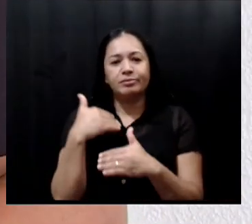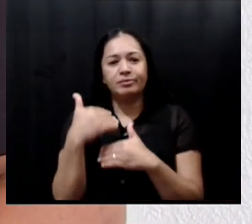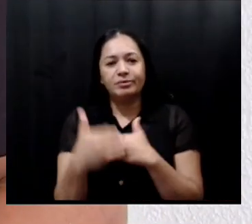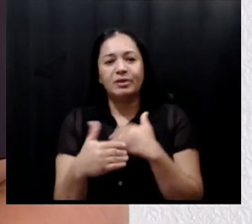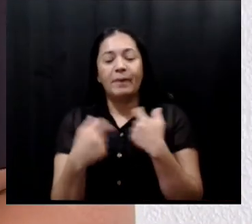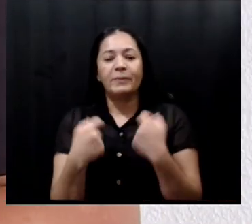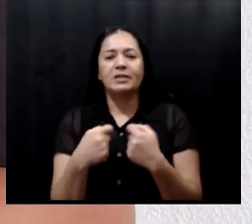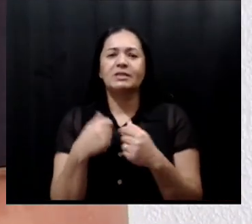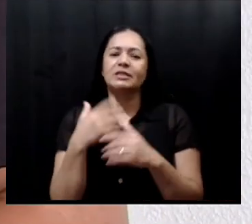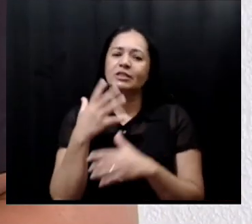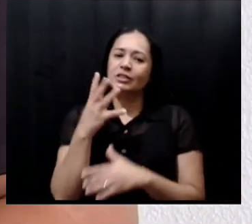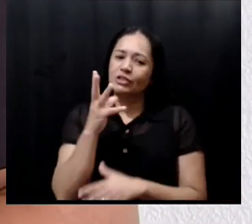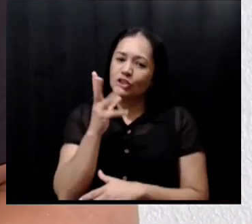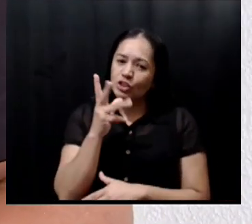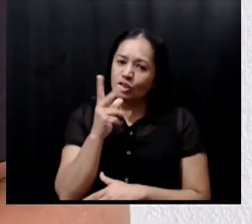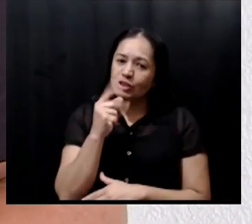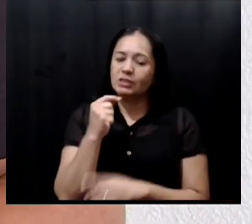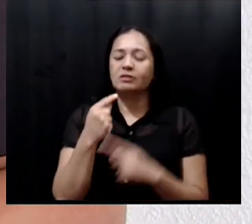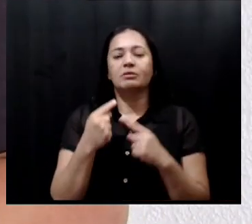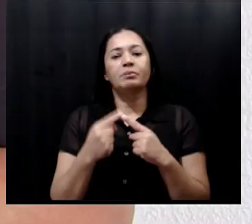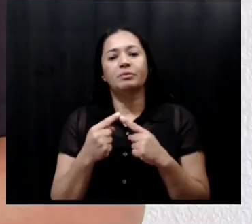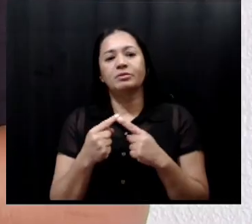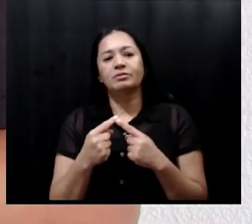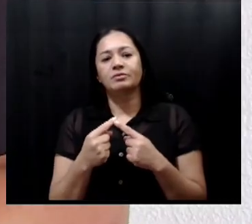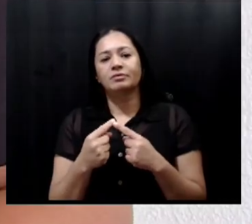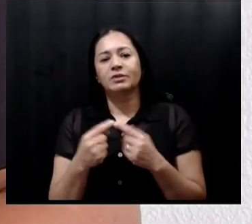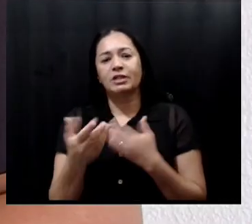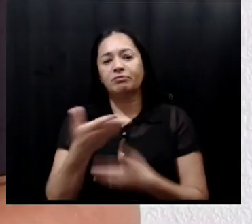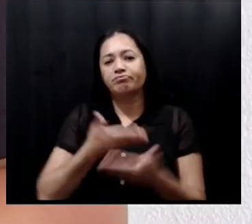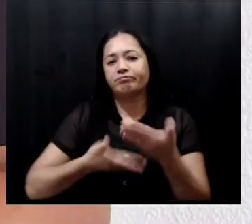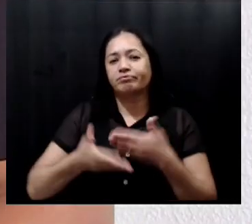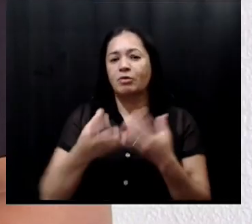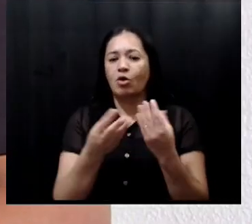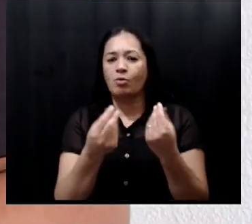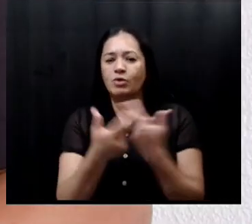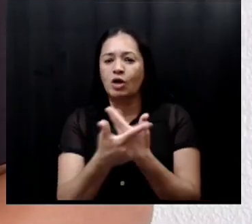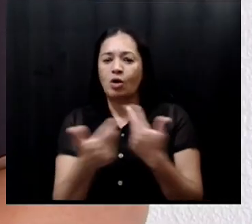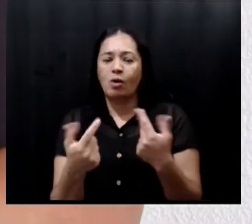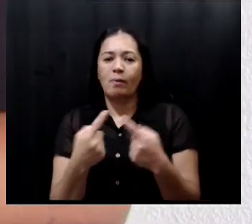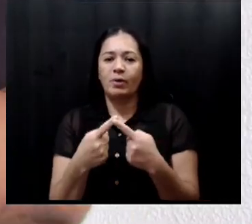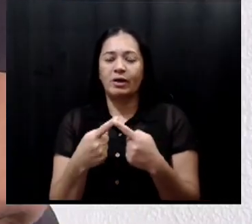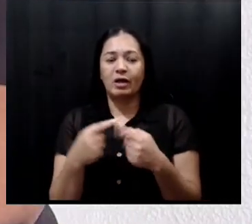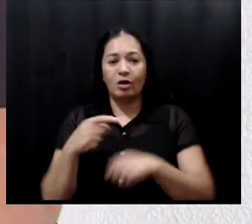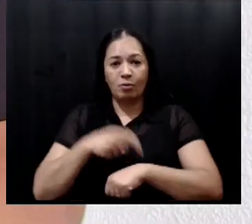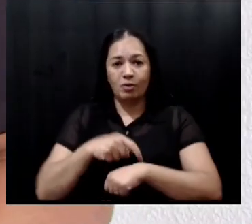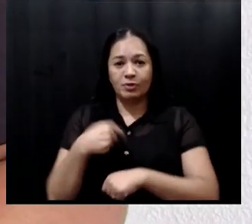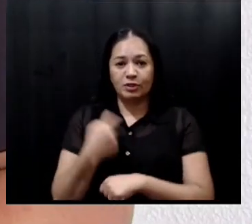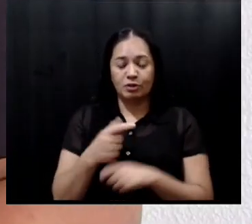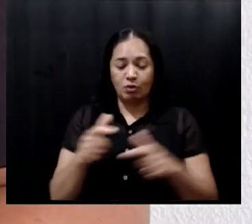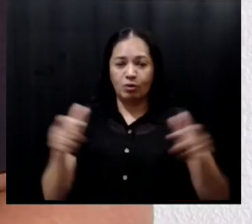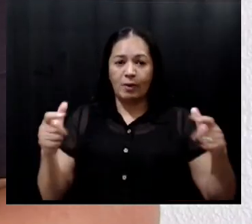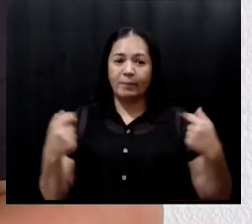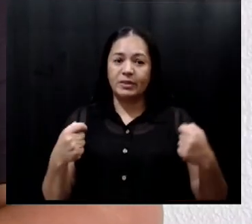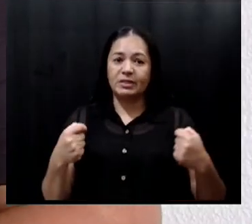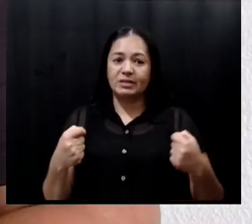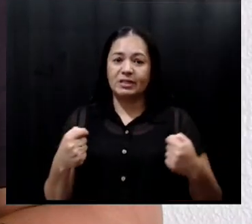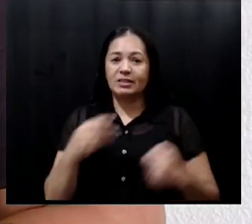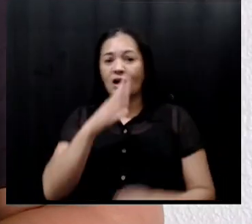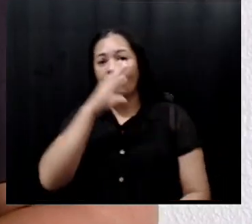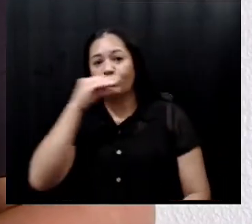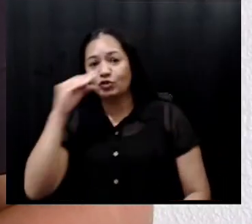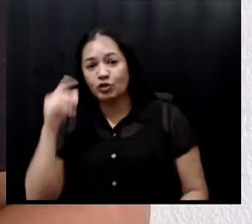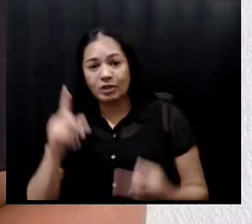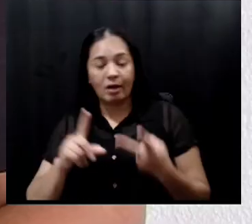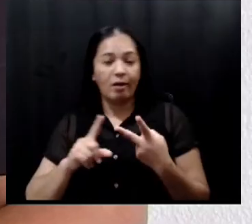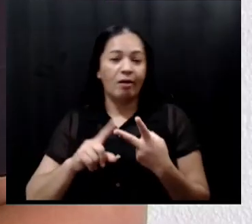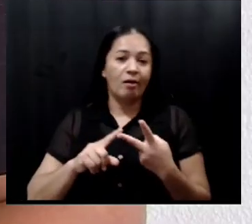porque assim, envolve muitas coisas, né? Porque aí, a partir do momento que a gente expandir, a gente vai precisar de funcionário, a gente vai precisar